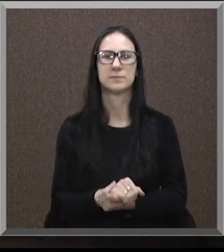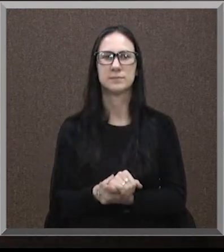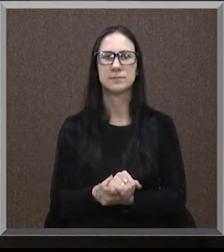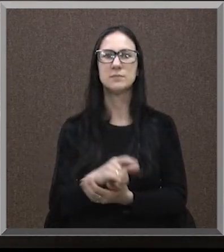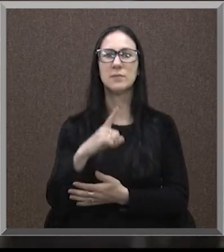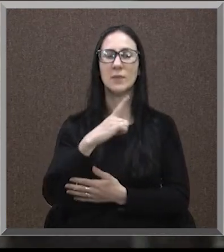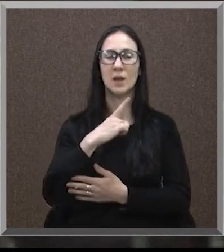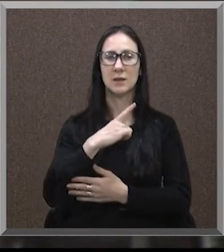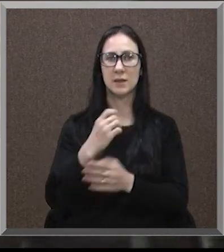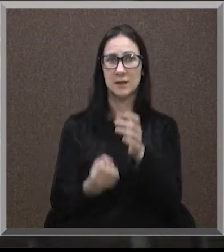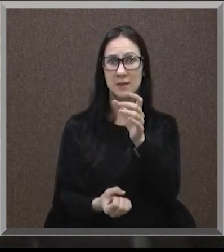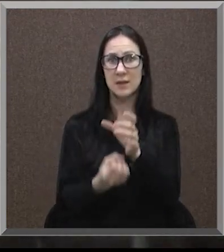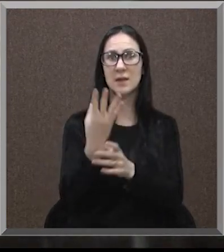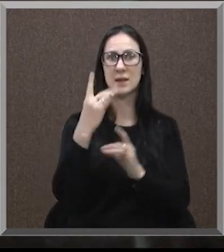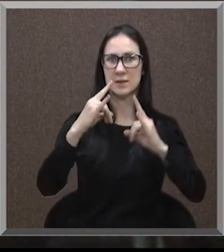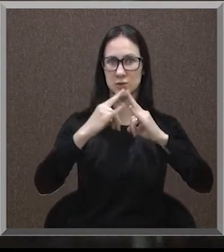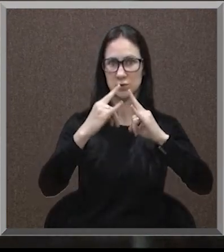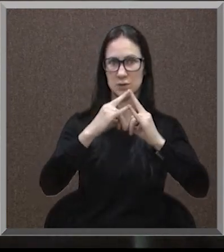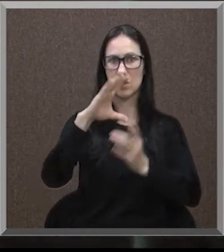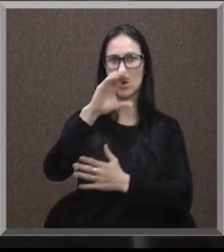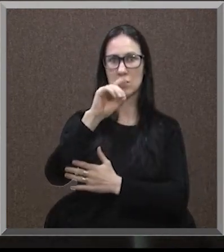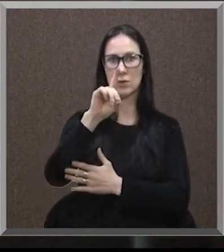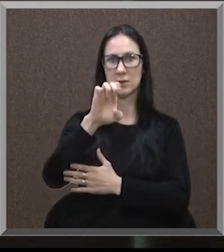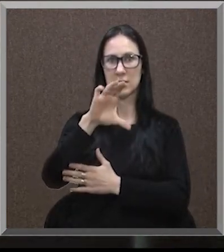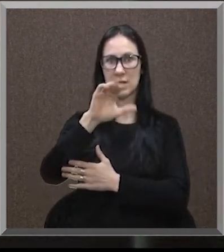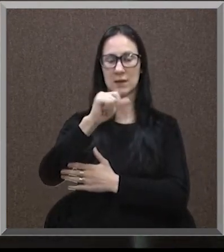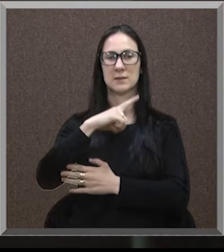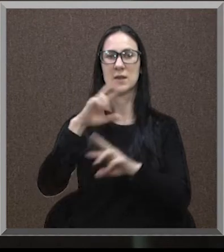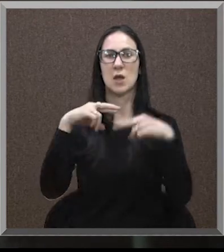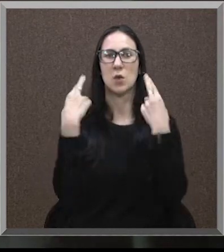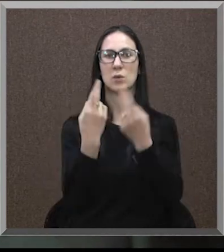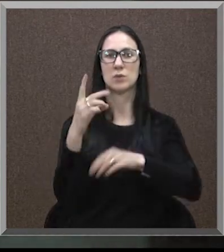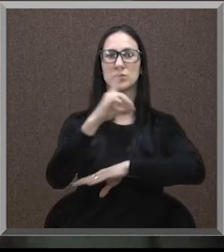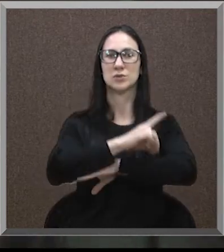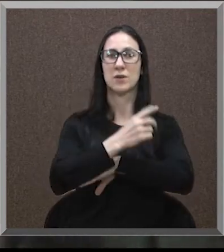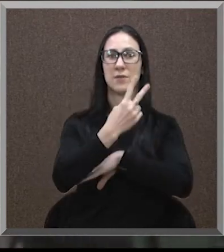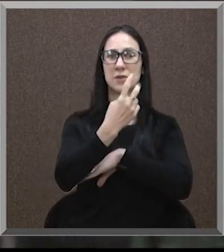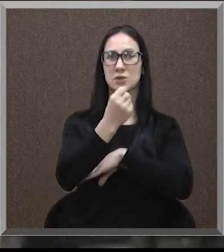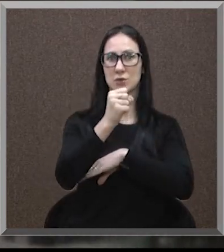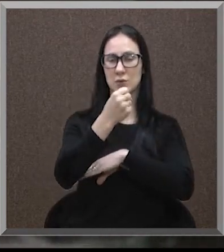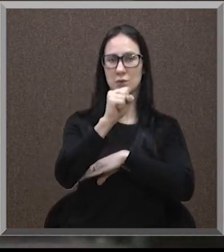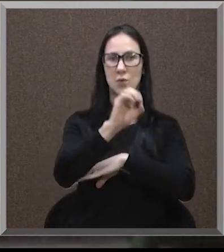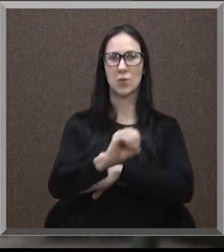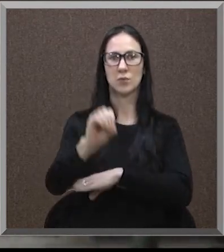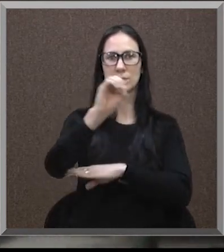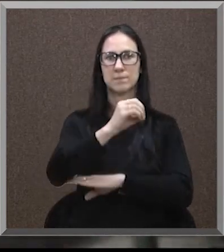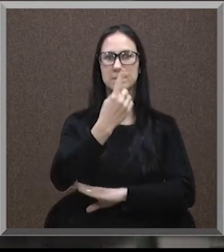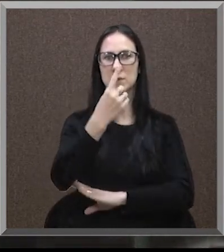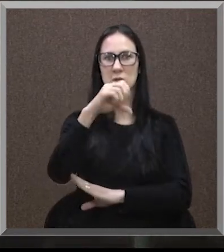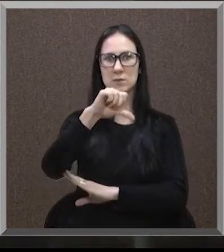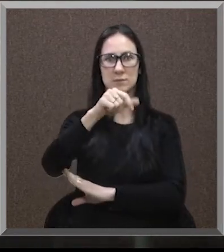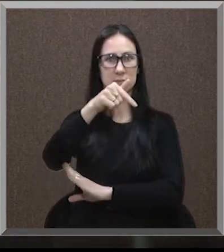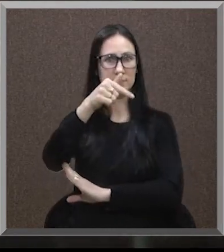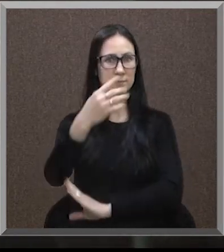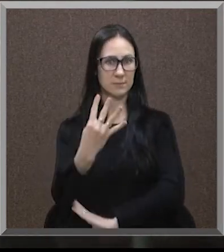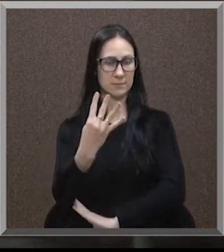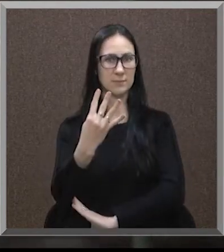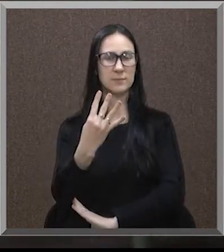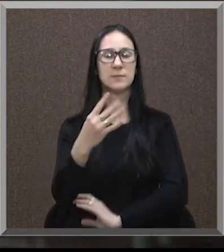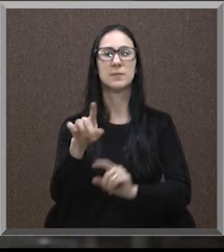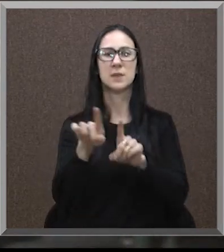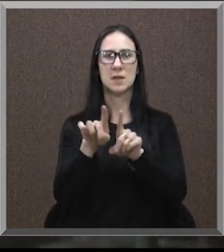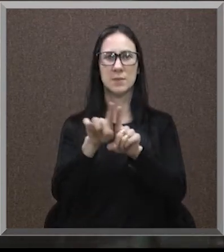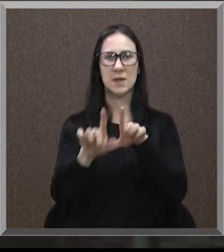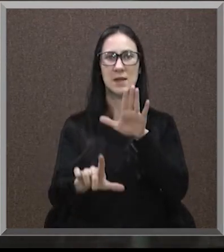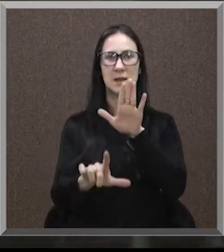do órgão foi aprovada na sessão ordinária de 28 de outubro de 1974 e sancionada como